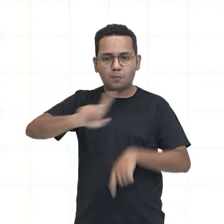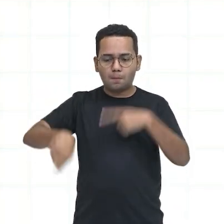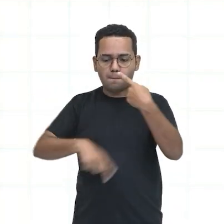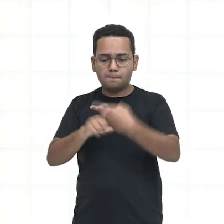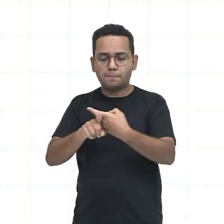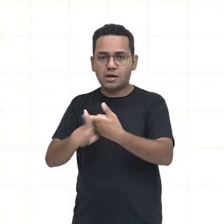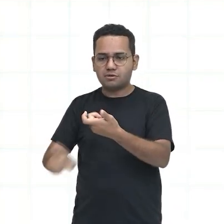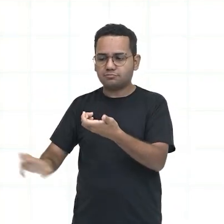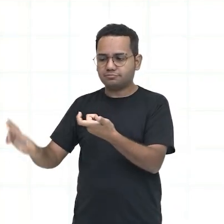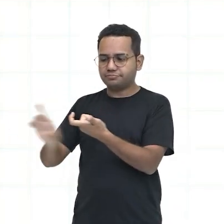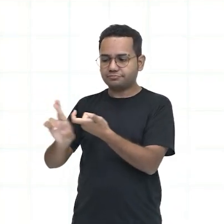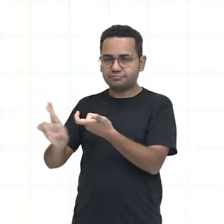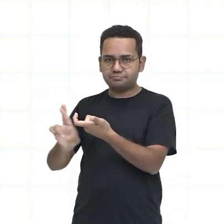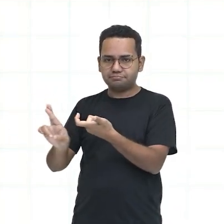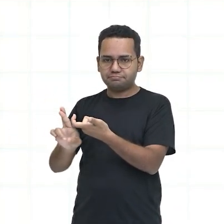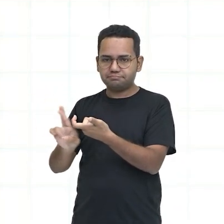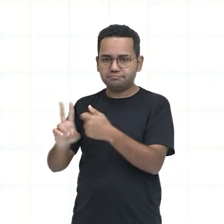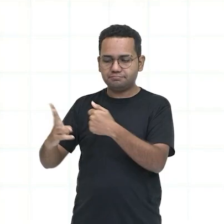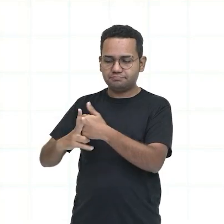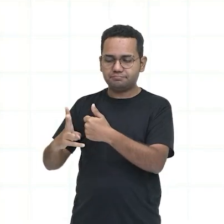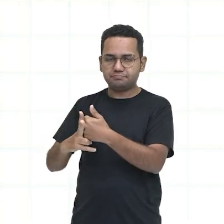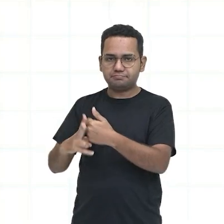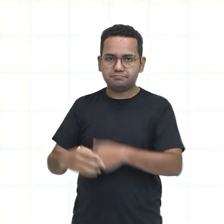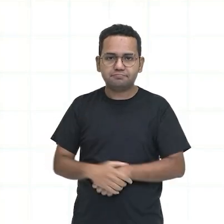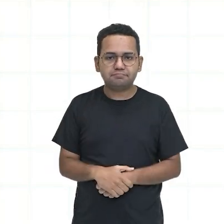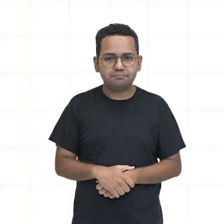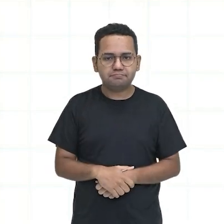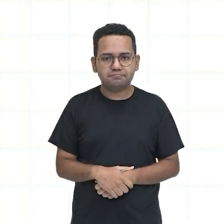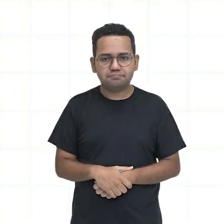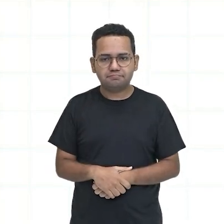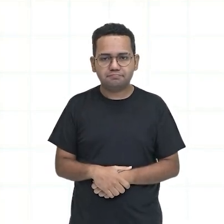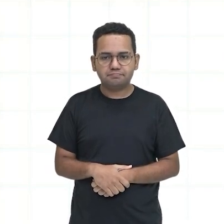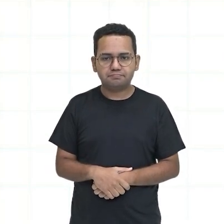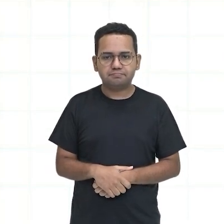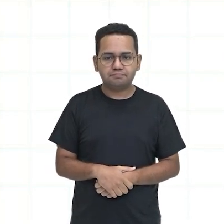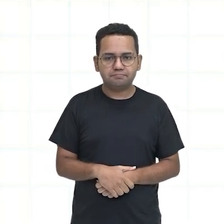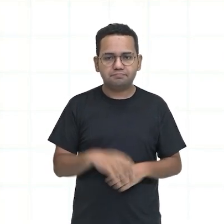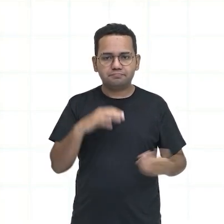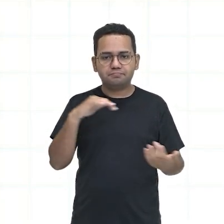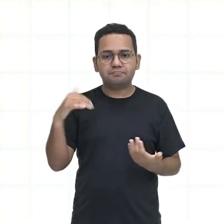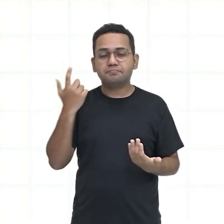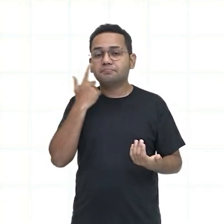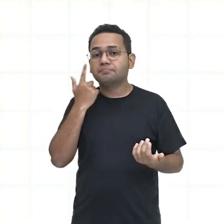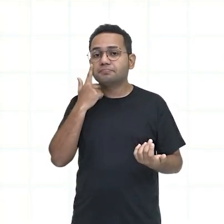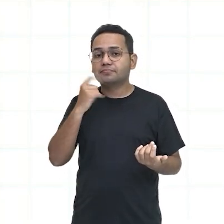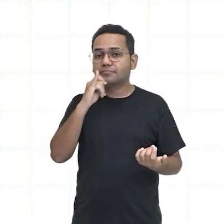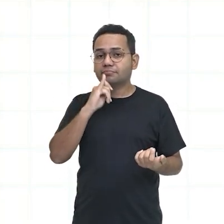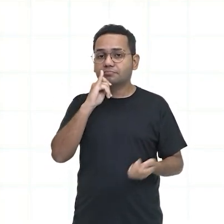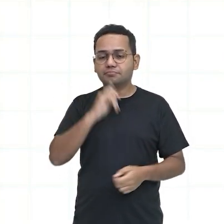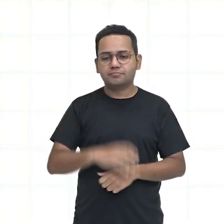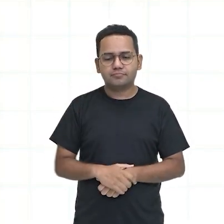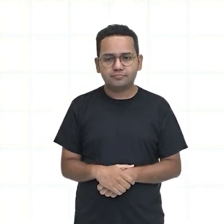infinitivo, tá certo? Vou mostrar para vocês o exemplo. Olha só esse exemplo que eu vou mostrar para vocês.